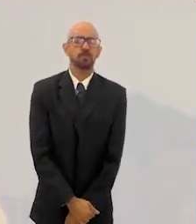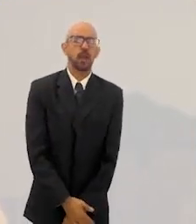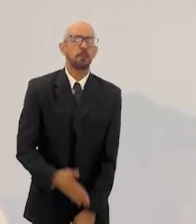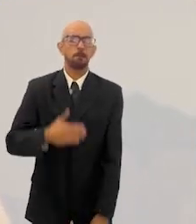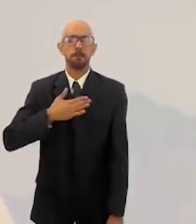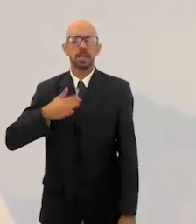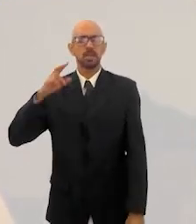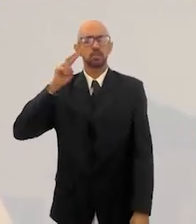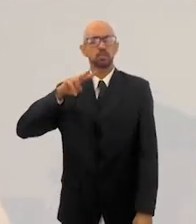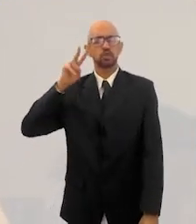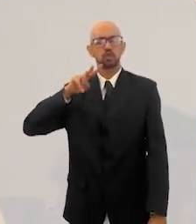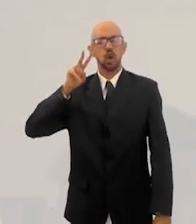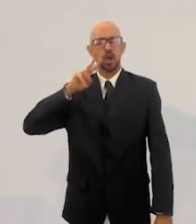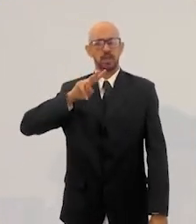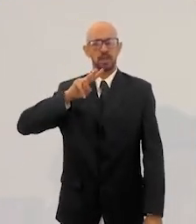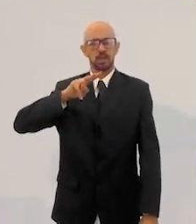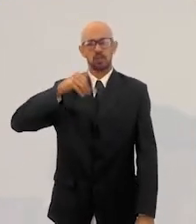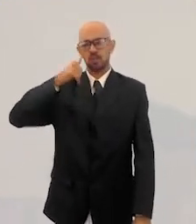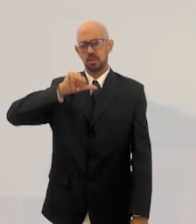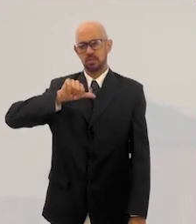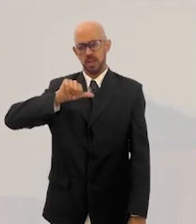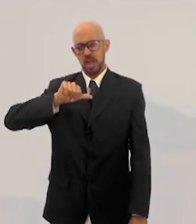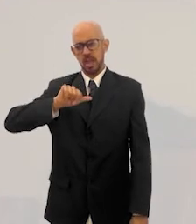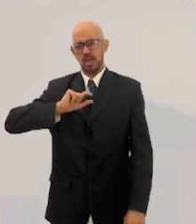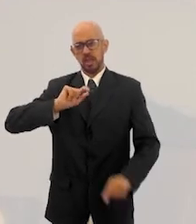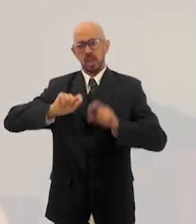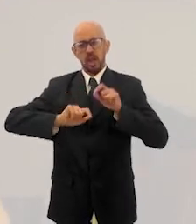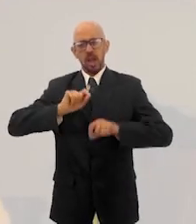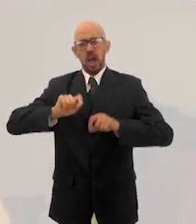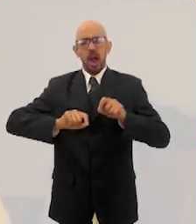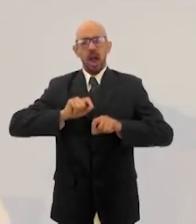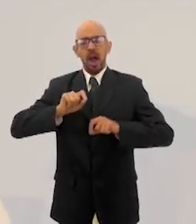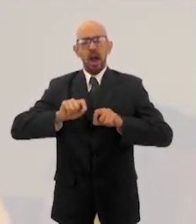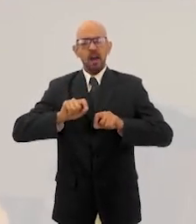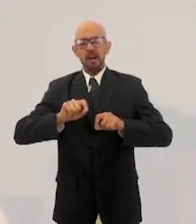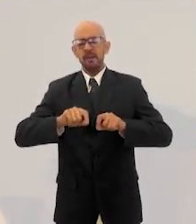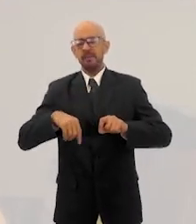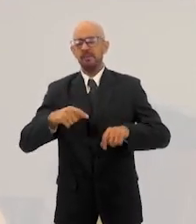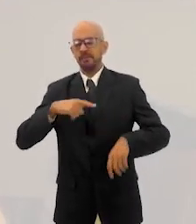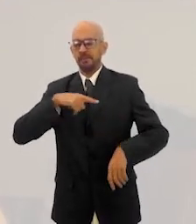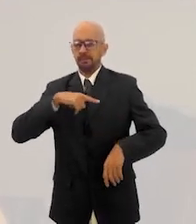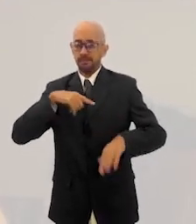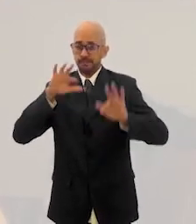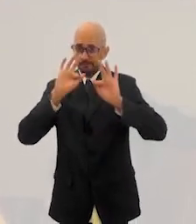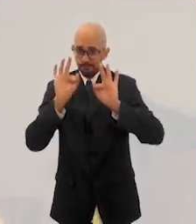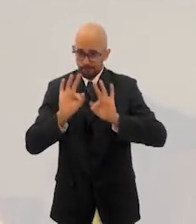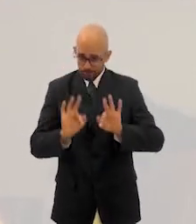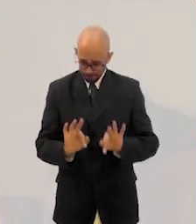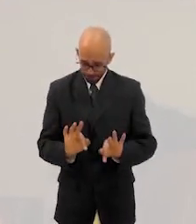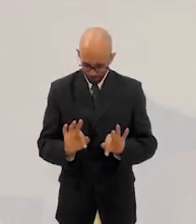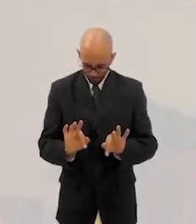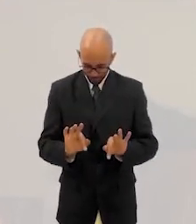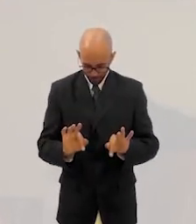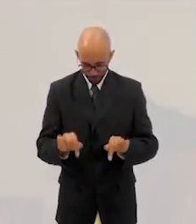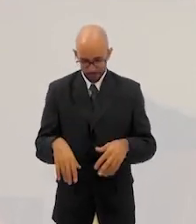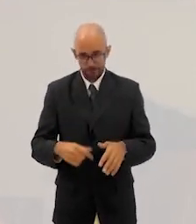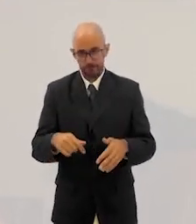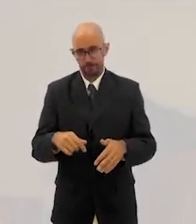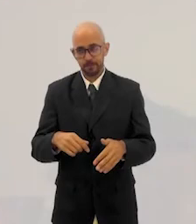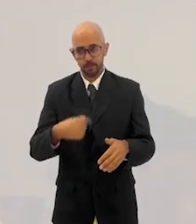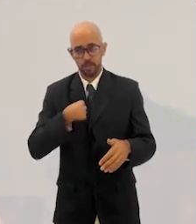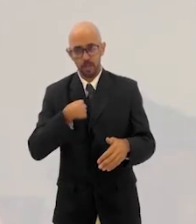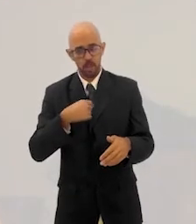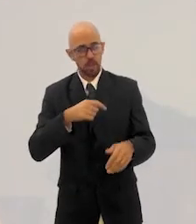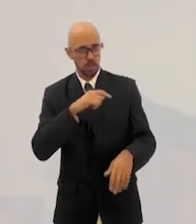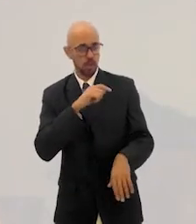Essa minha história, a minha história com as mulheres é uma história que eu carrego com muita felicidade. Fui muito sacaneado